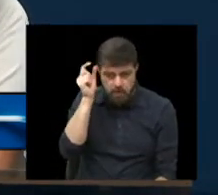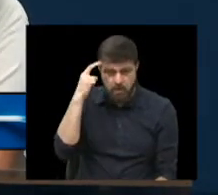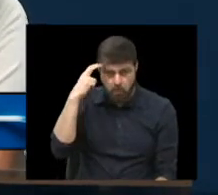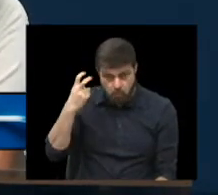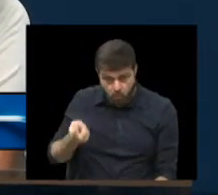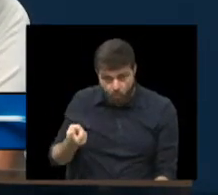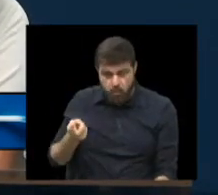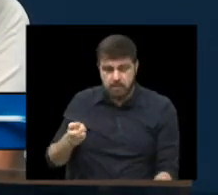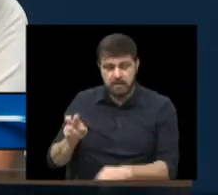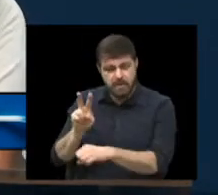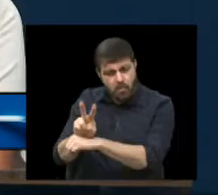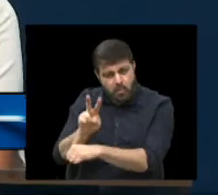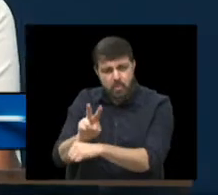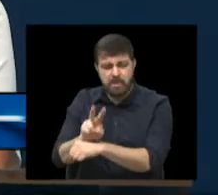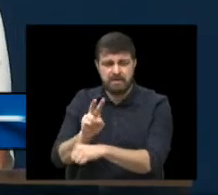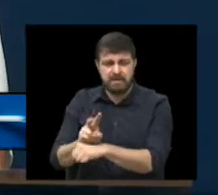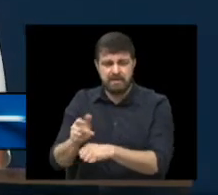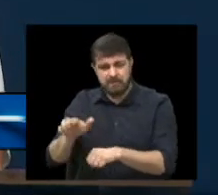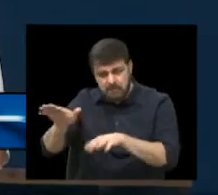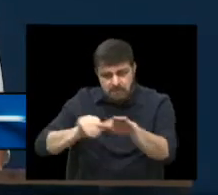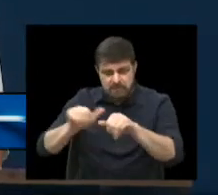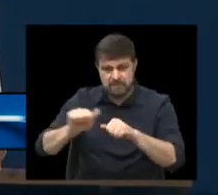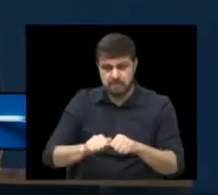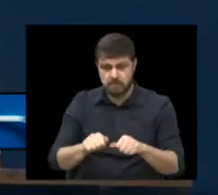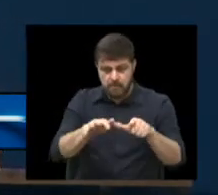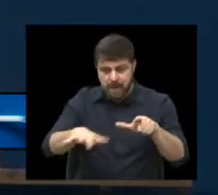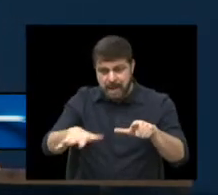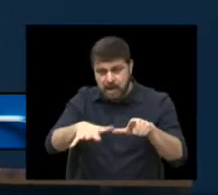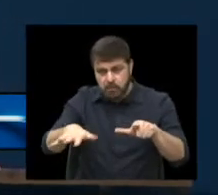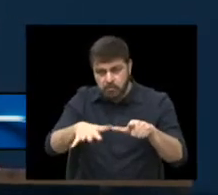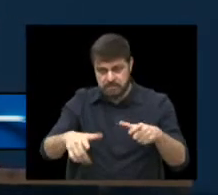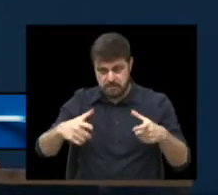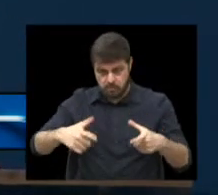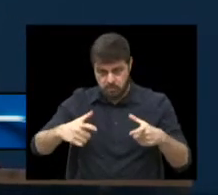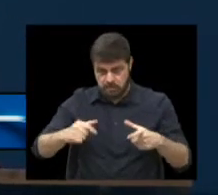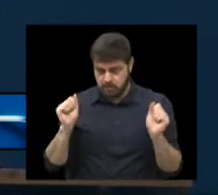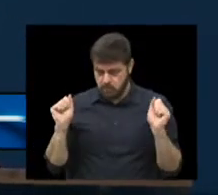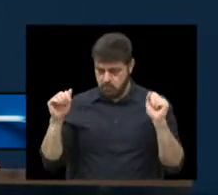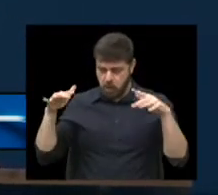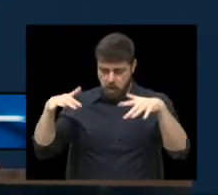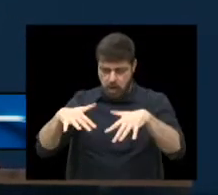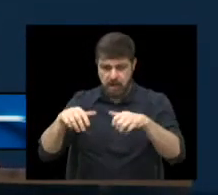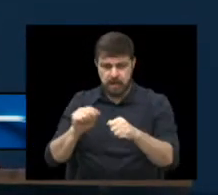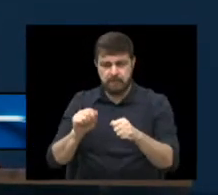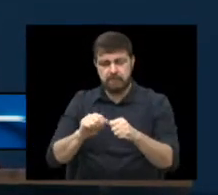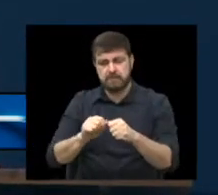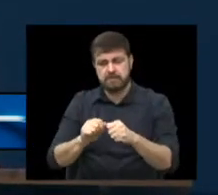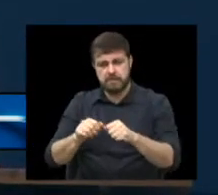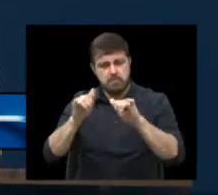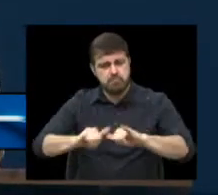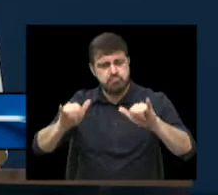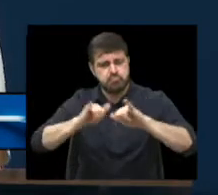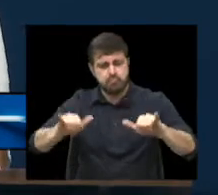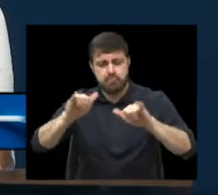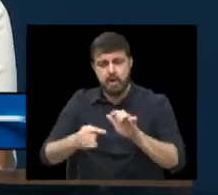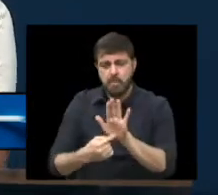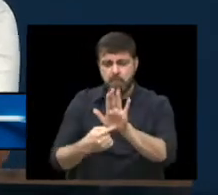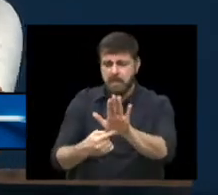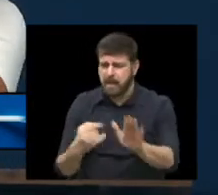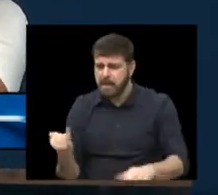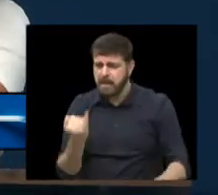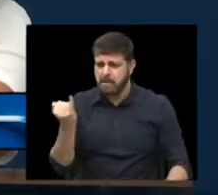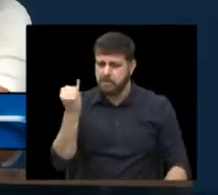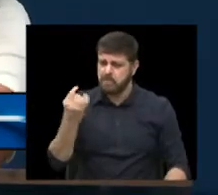chamar atenção para essa questão e colocar a importância do serviço de saúde mental aqui no município. Então, eu gostaria de convidar